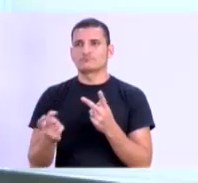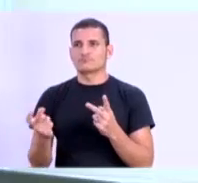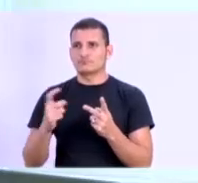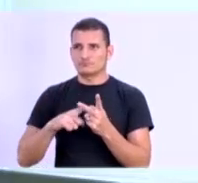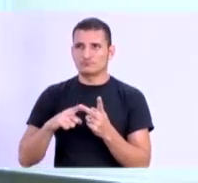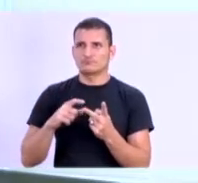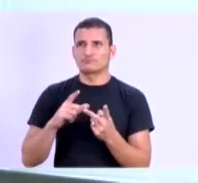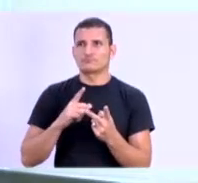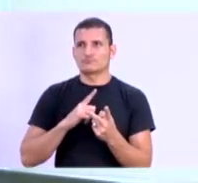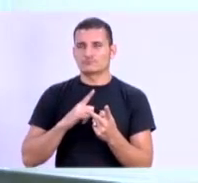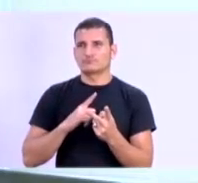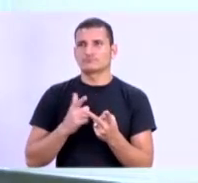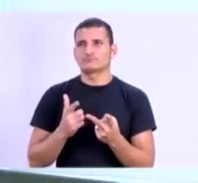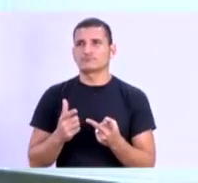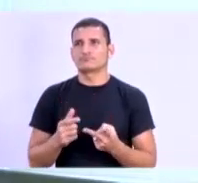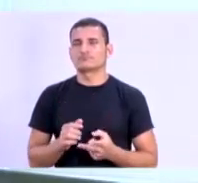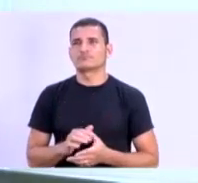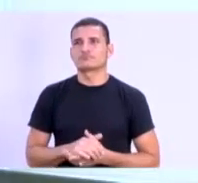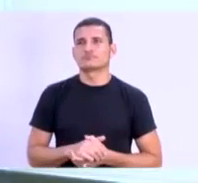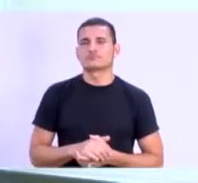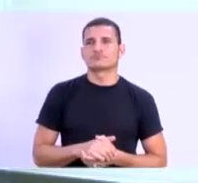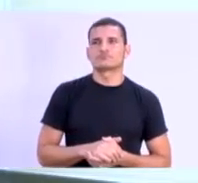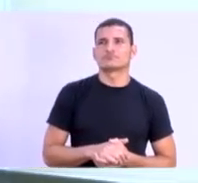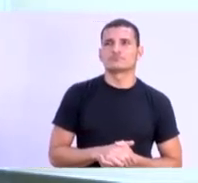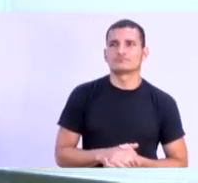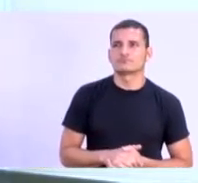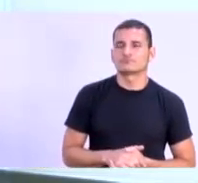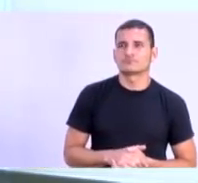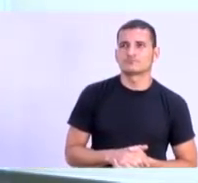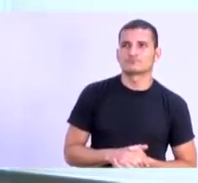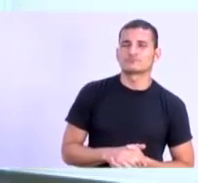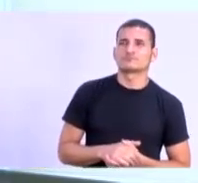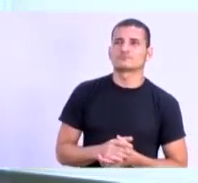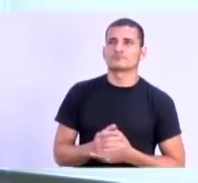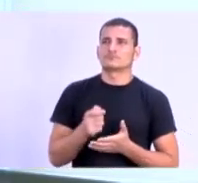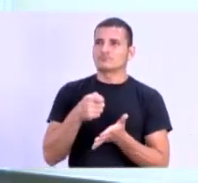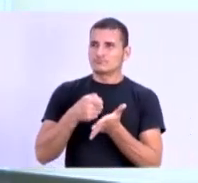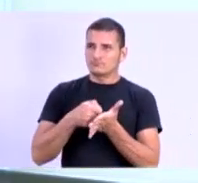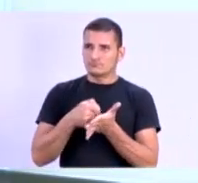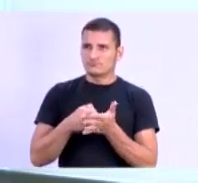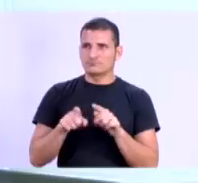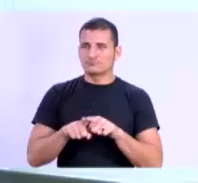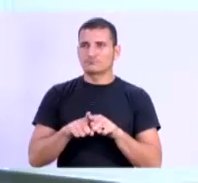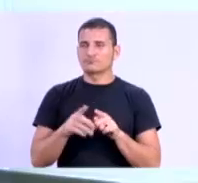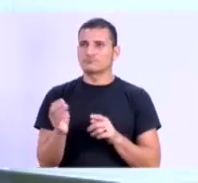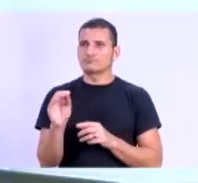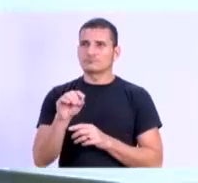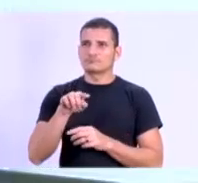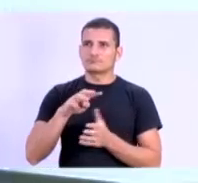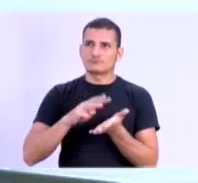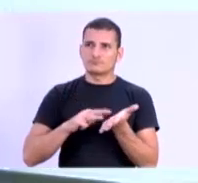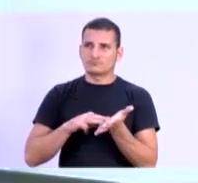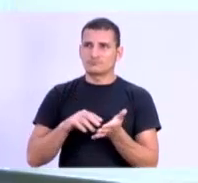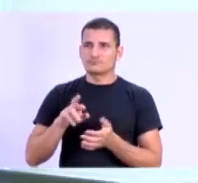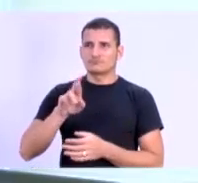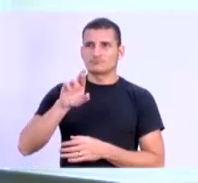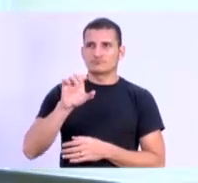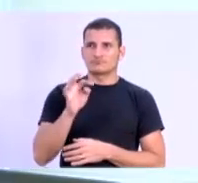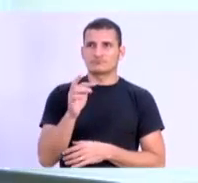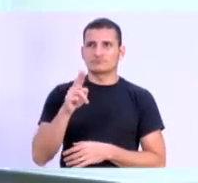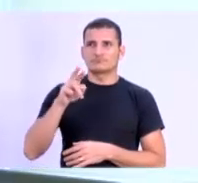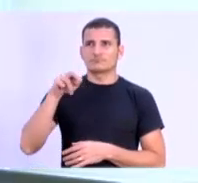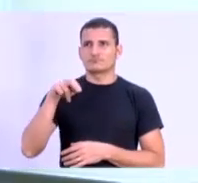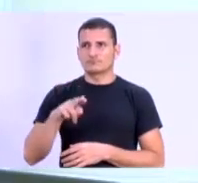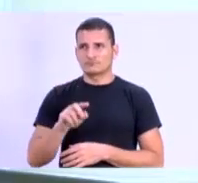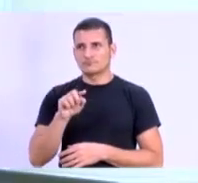retornam valor. Quando retorna o valor, ele tem um tipo de valor e obrigatoriamente, gente, eu tenho que colocar lá dentro do método o comando chamado return, que é esse